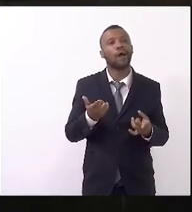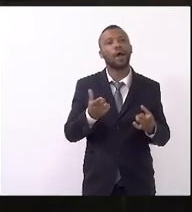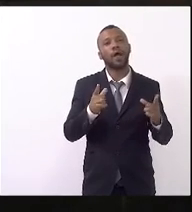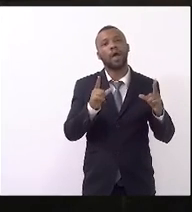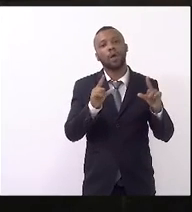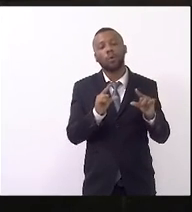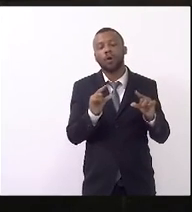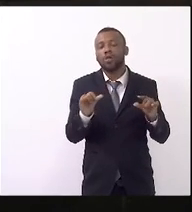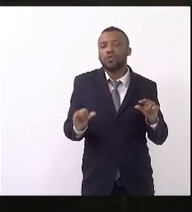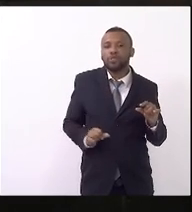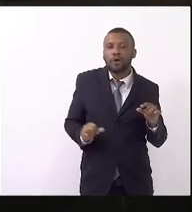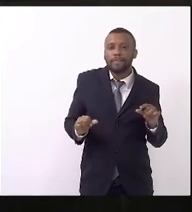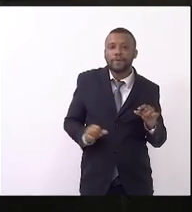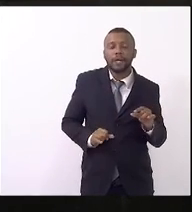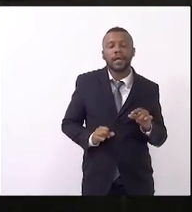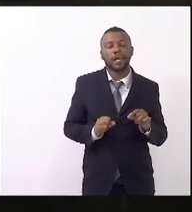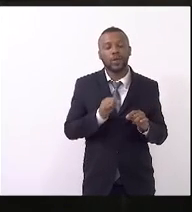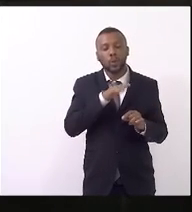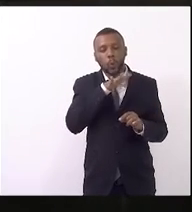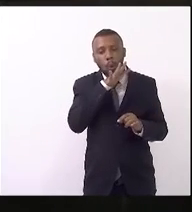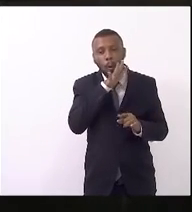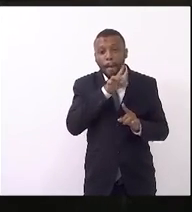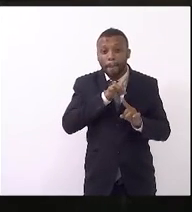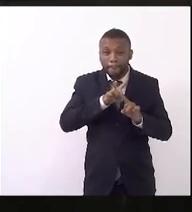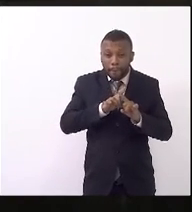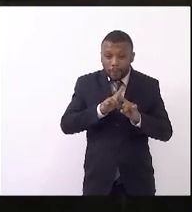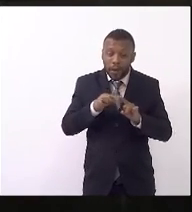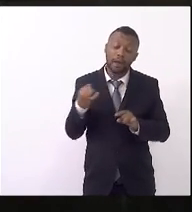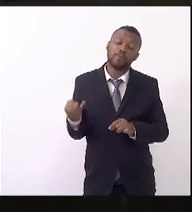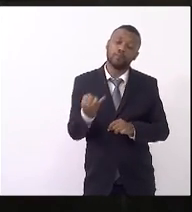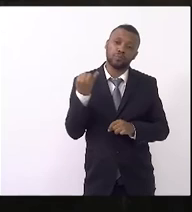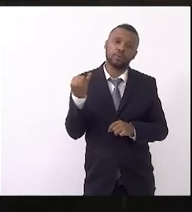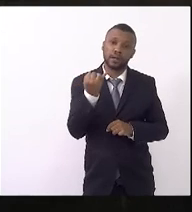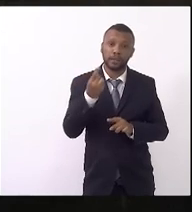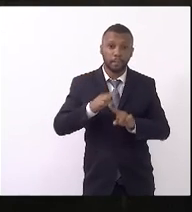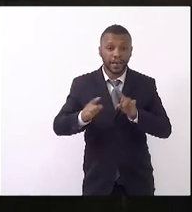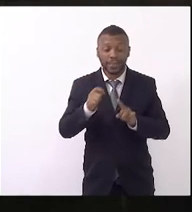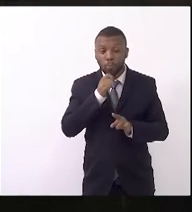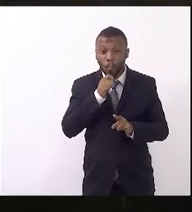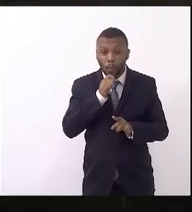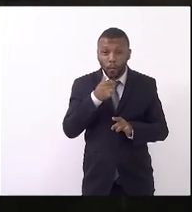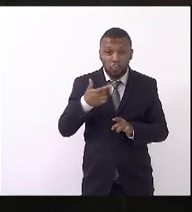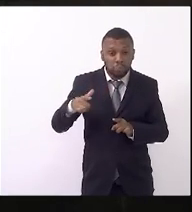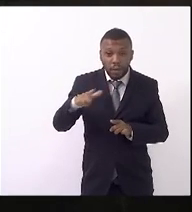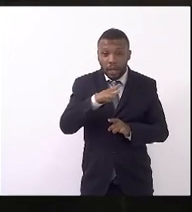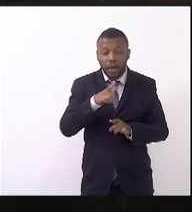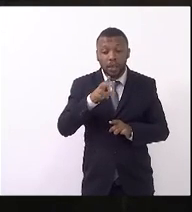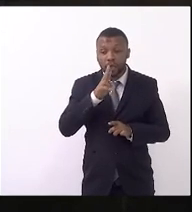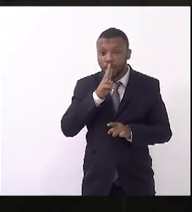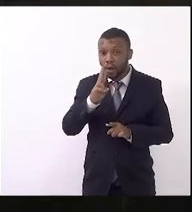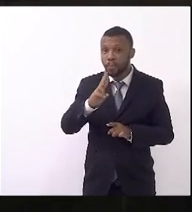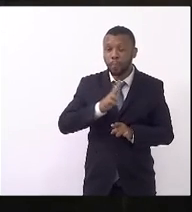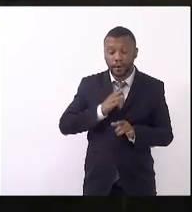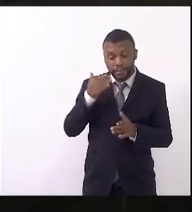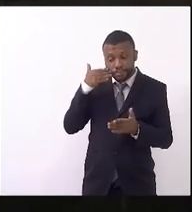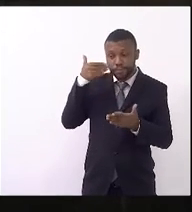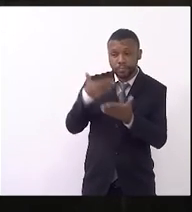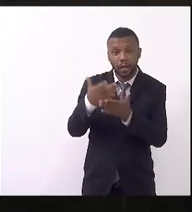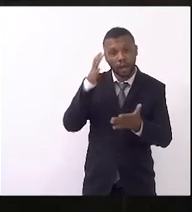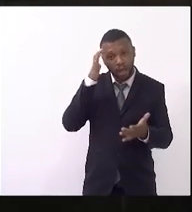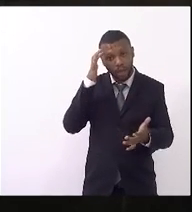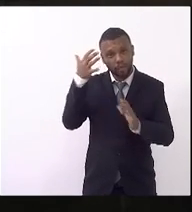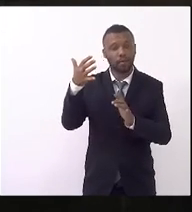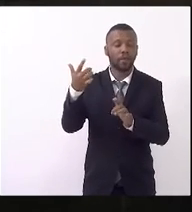sofrimento, mas ela não dá resposta, e, portanto, é muito importante, mas não tem o condão de dar resposta